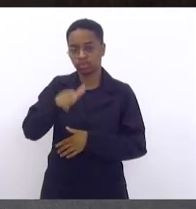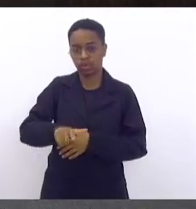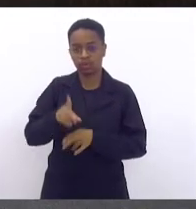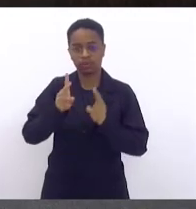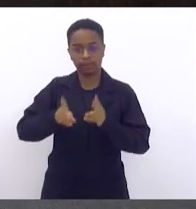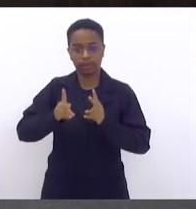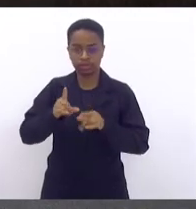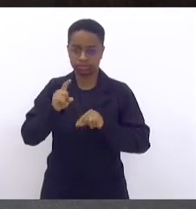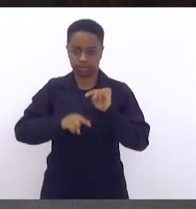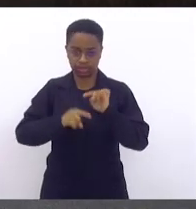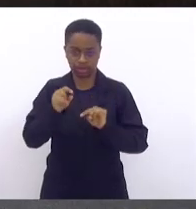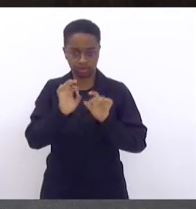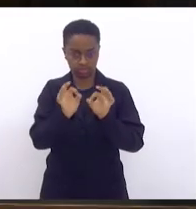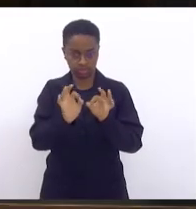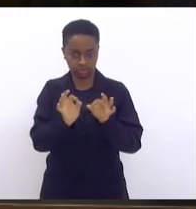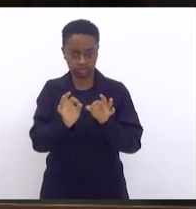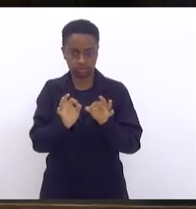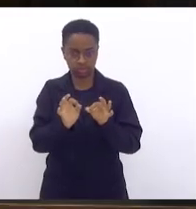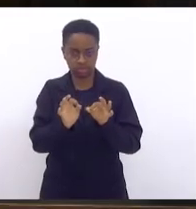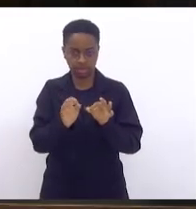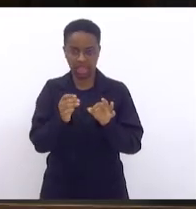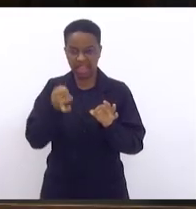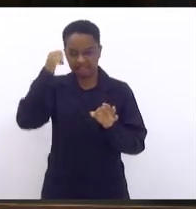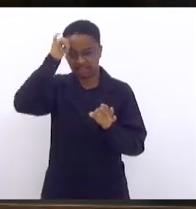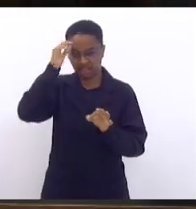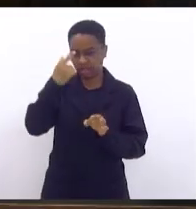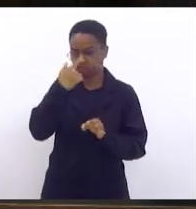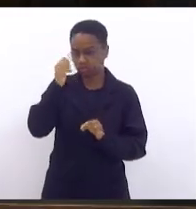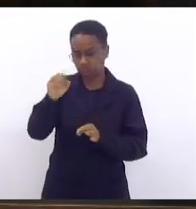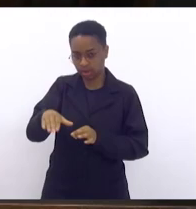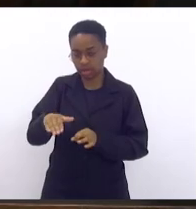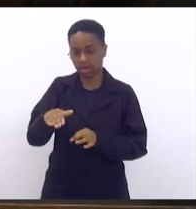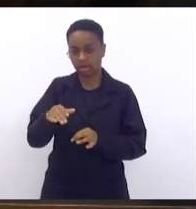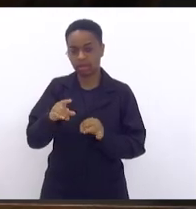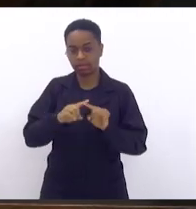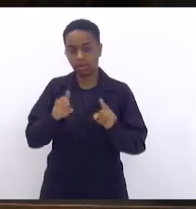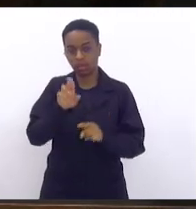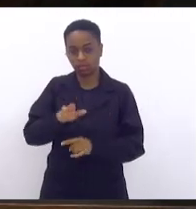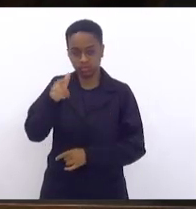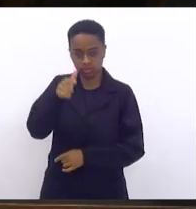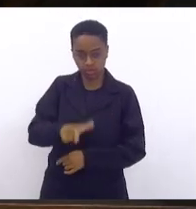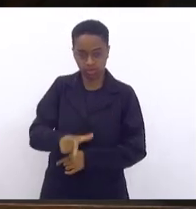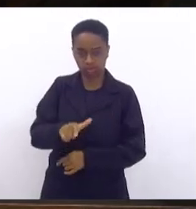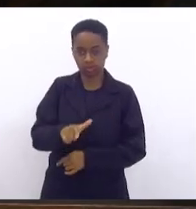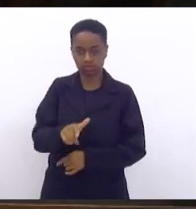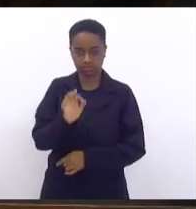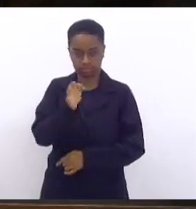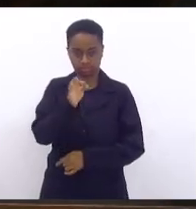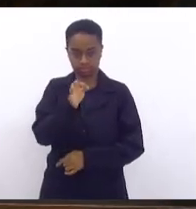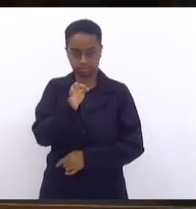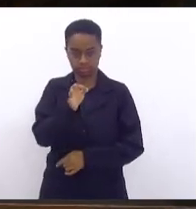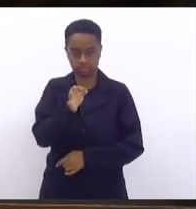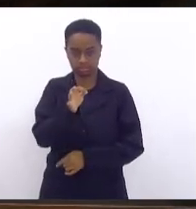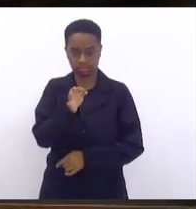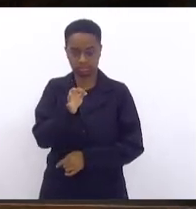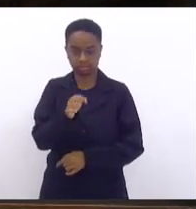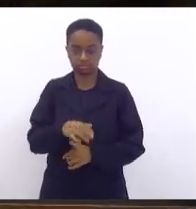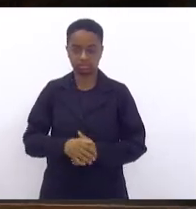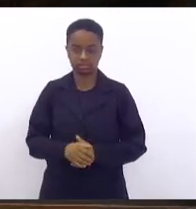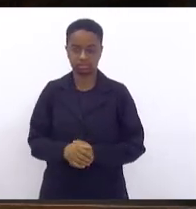própria embalagem não ser jogada fora e ser reutilizada ali na Ponto né